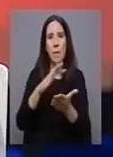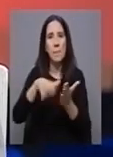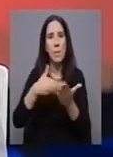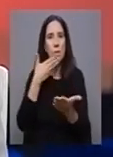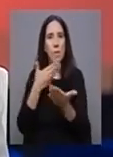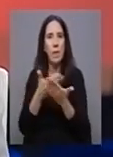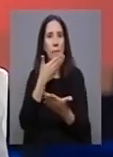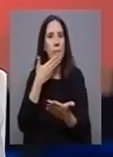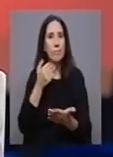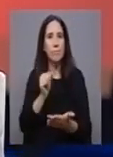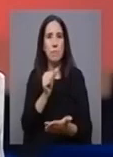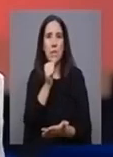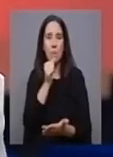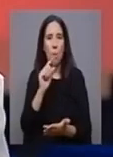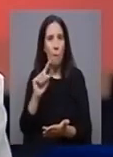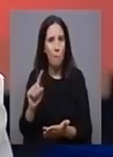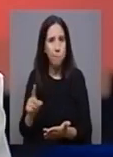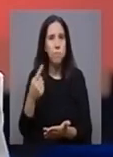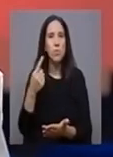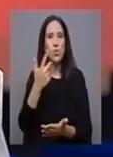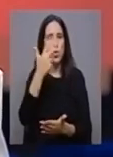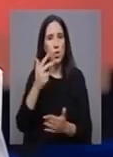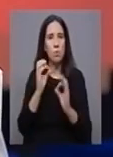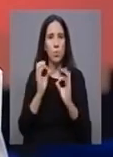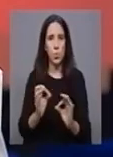eficiência hídrica que já deveria estar concluído.